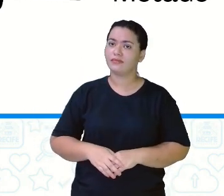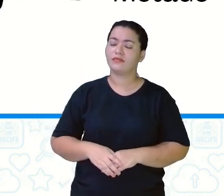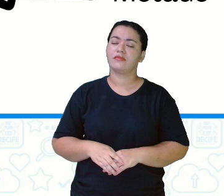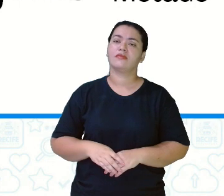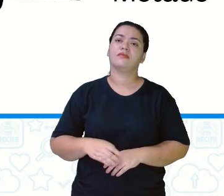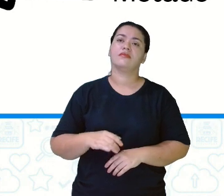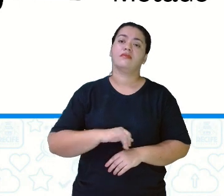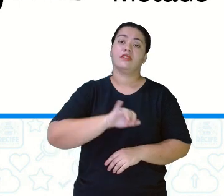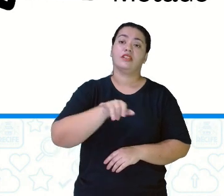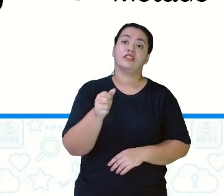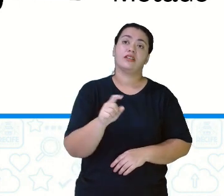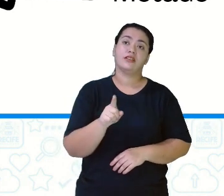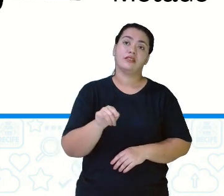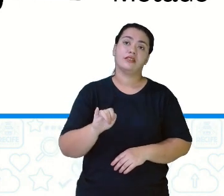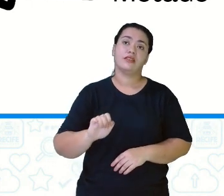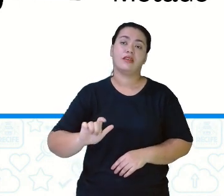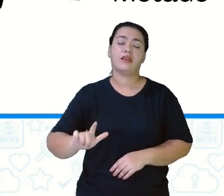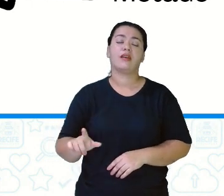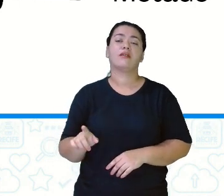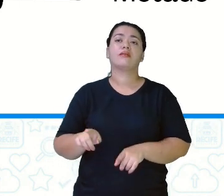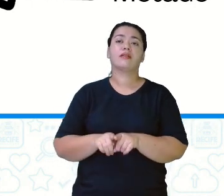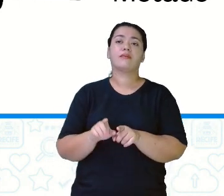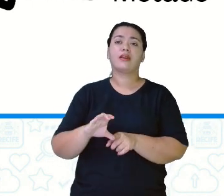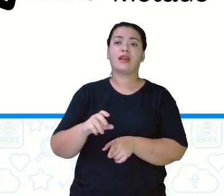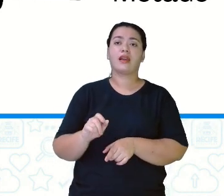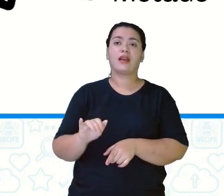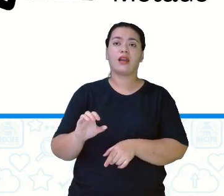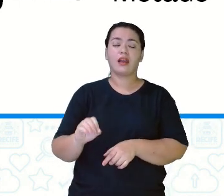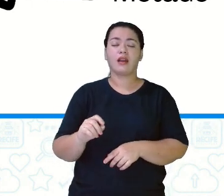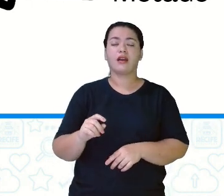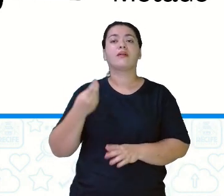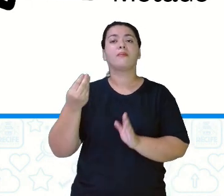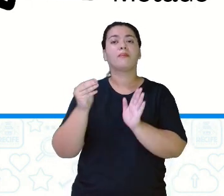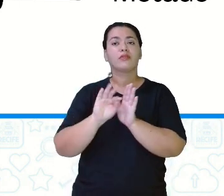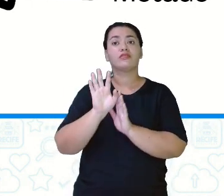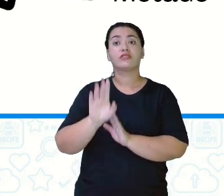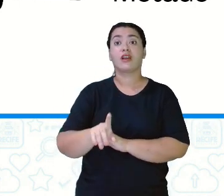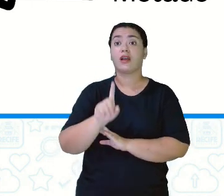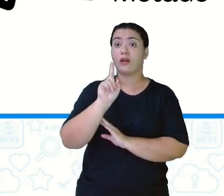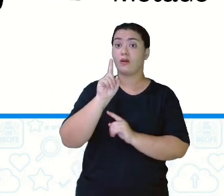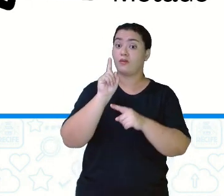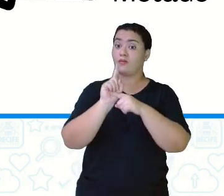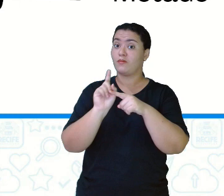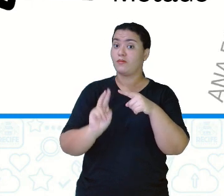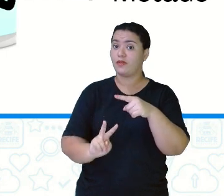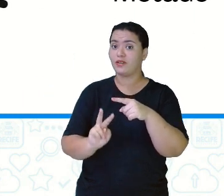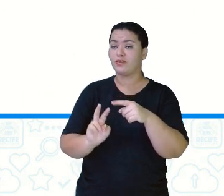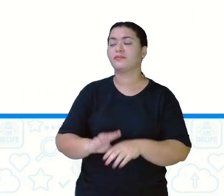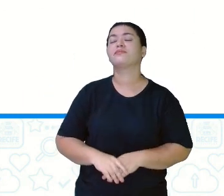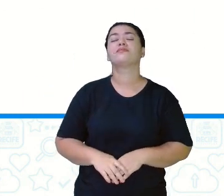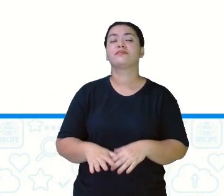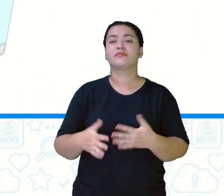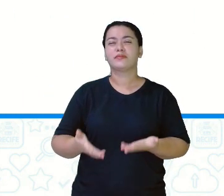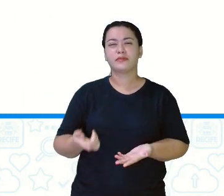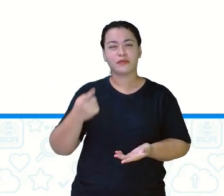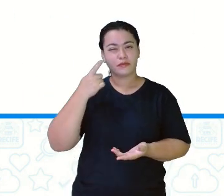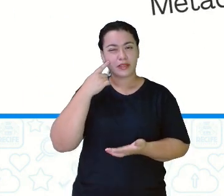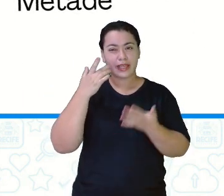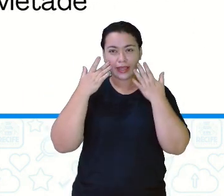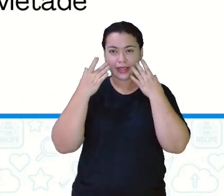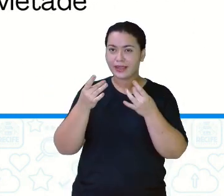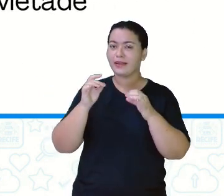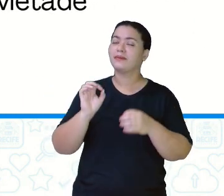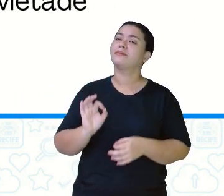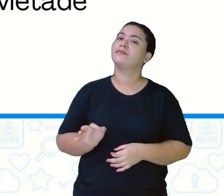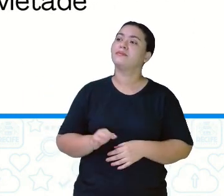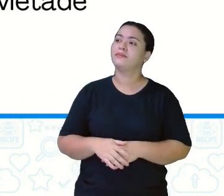aqui, professora Márcia, e o Caio também, que vai ser 1/2. 1/2? Vamos ver se esse pessoal está ligado